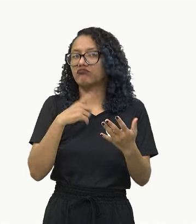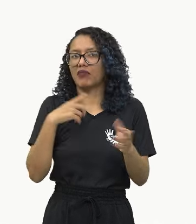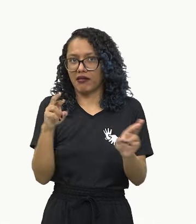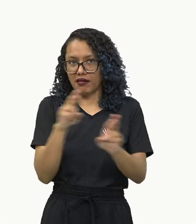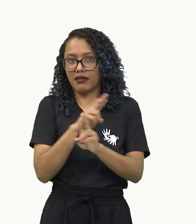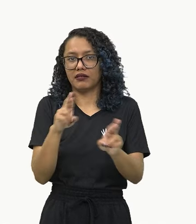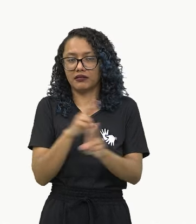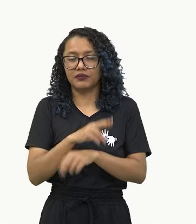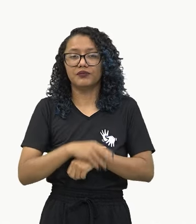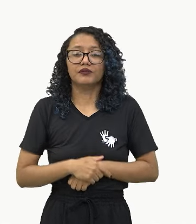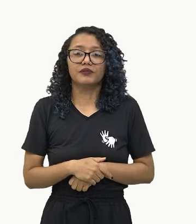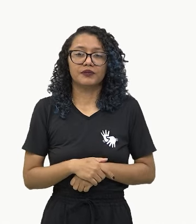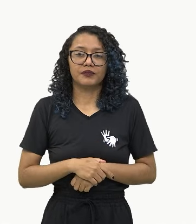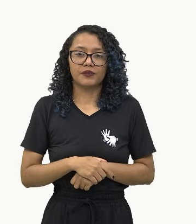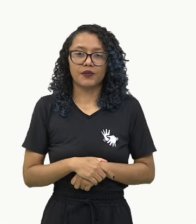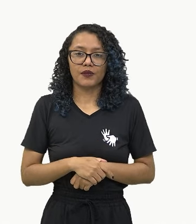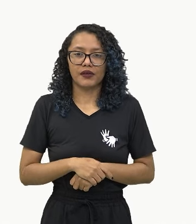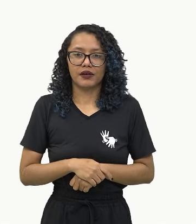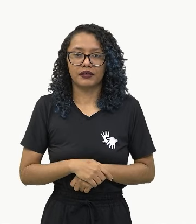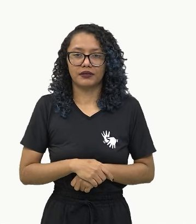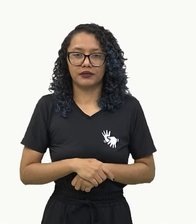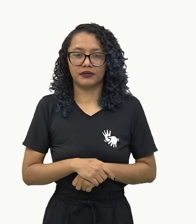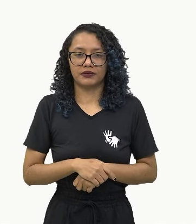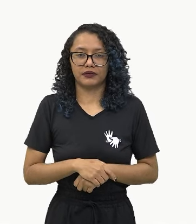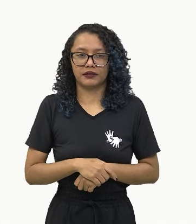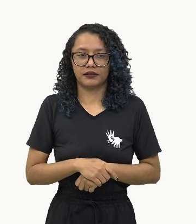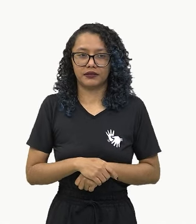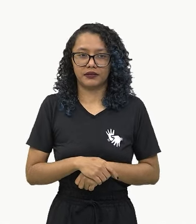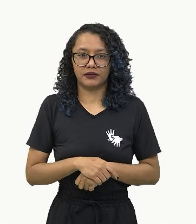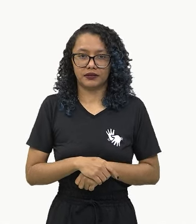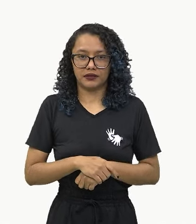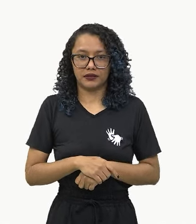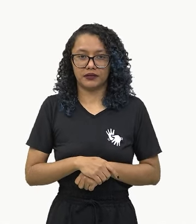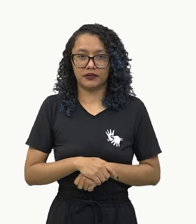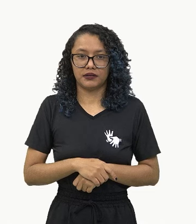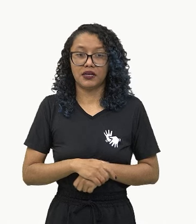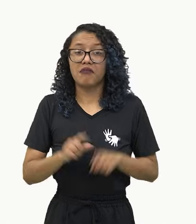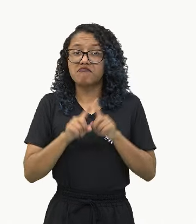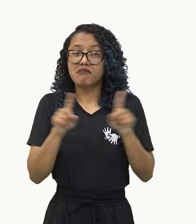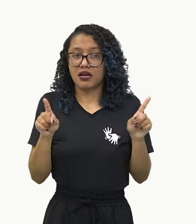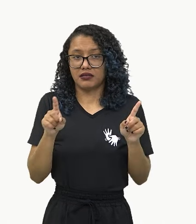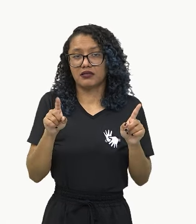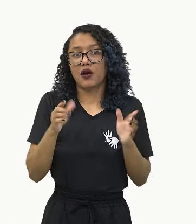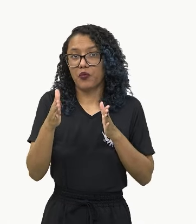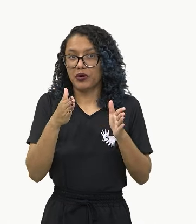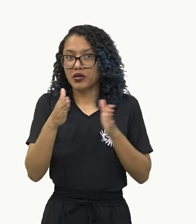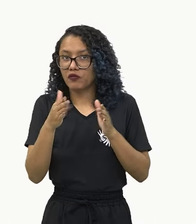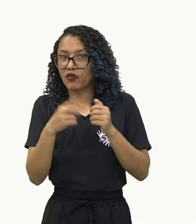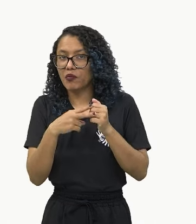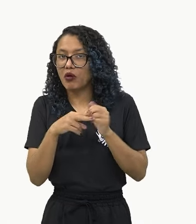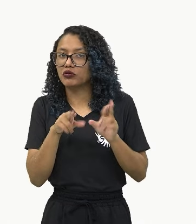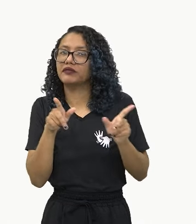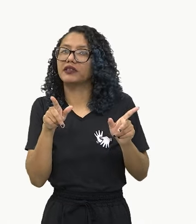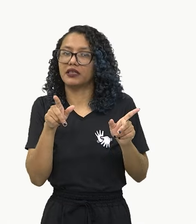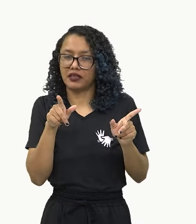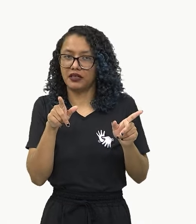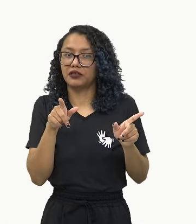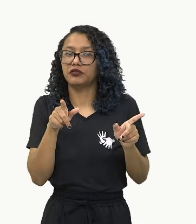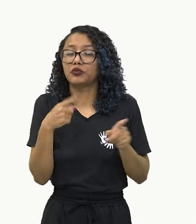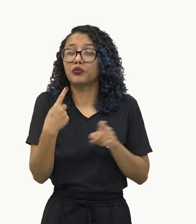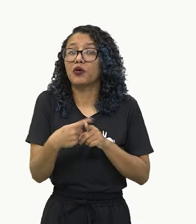nós estamos falando aí de um tempo verbal diferente, né, que não existe no